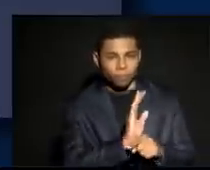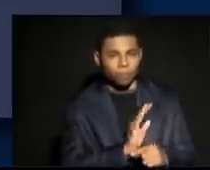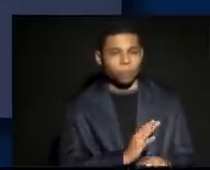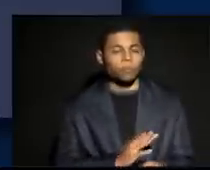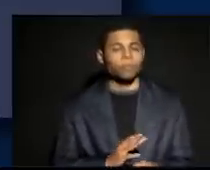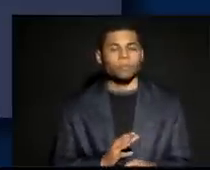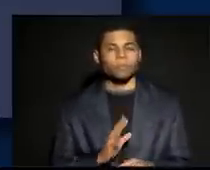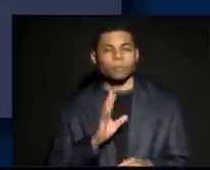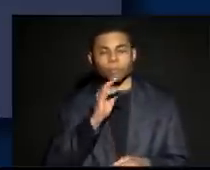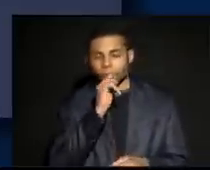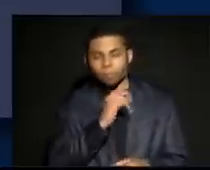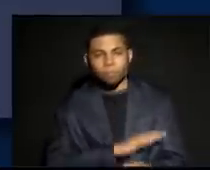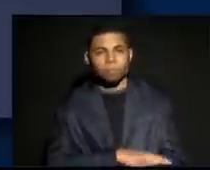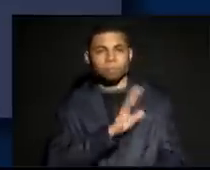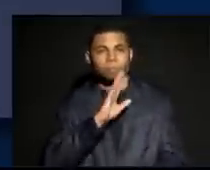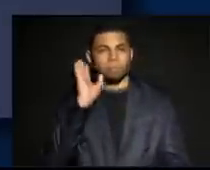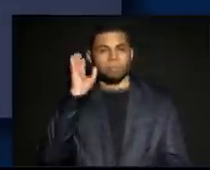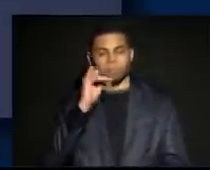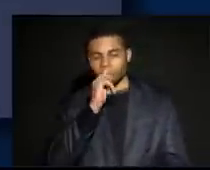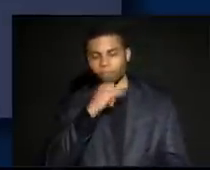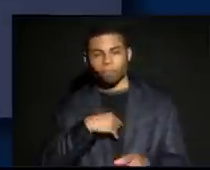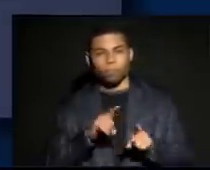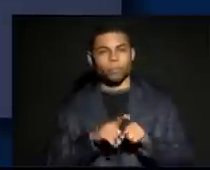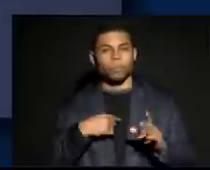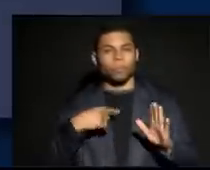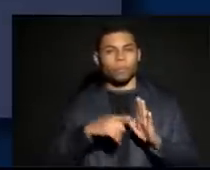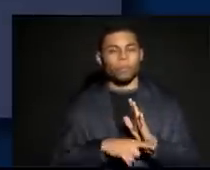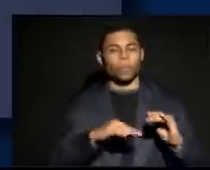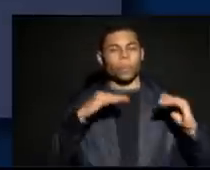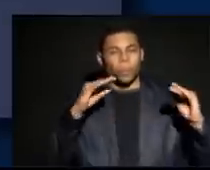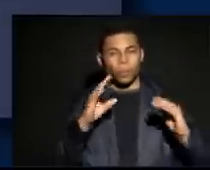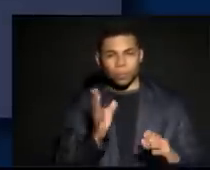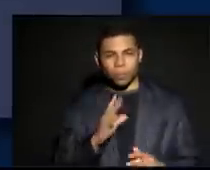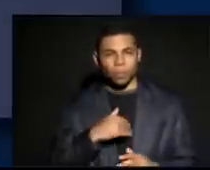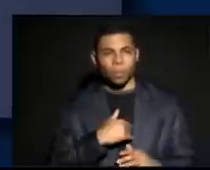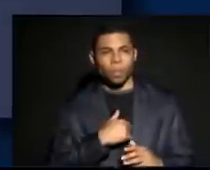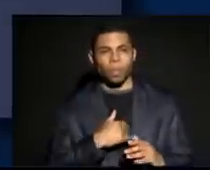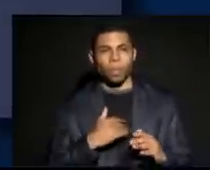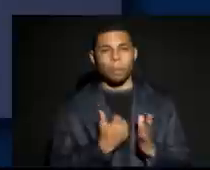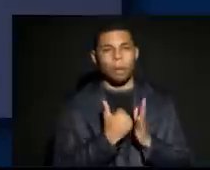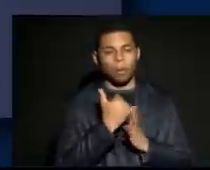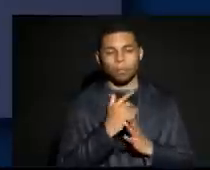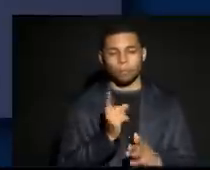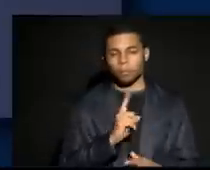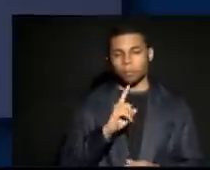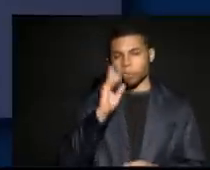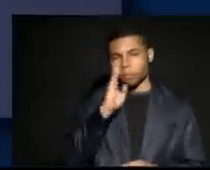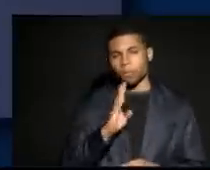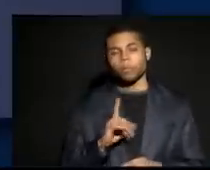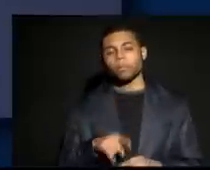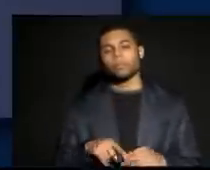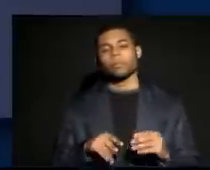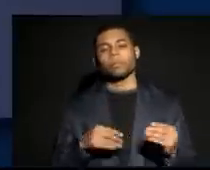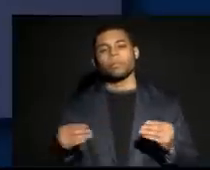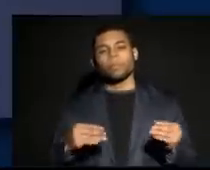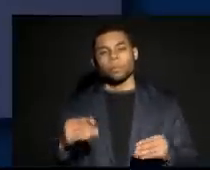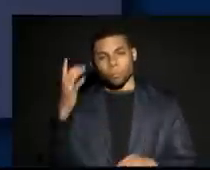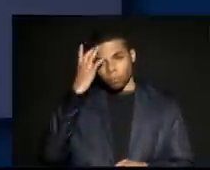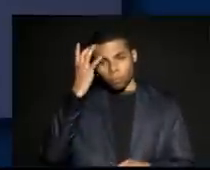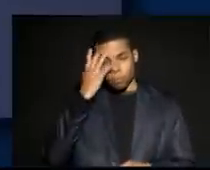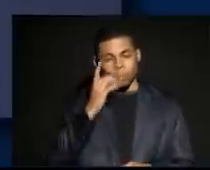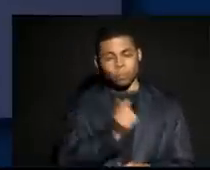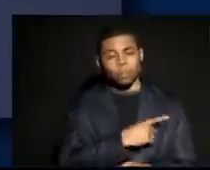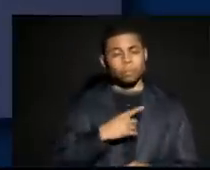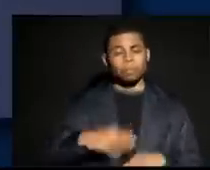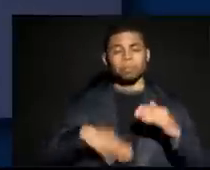o acidente mais barulhentas fazem parte dos grupos na internet mas acho que esse é o Brasil o Brasil uma sociedade madura